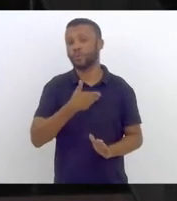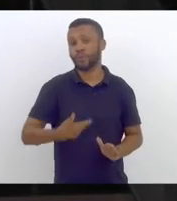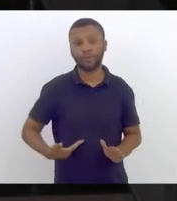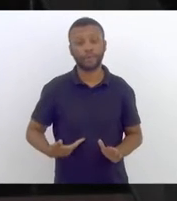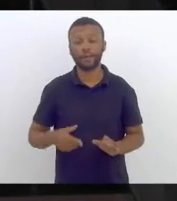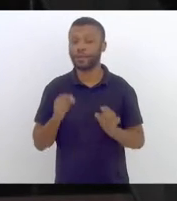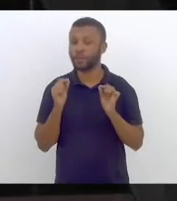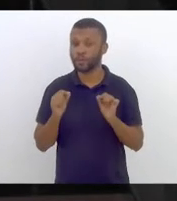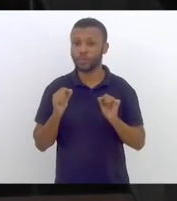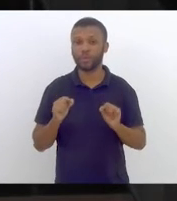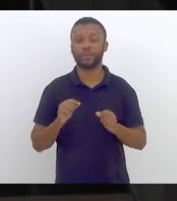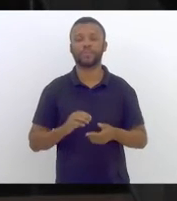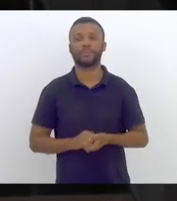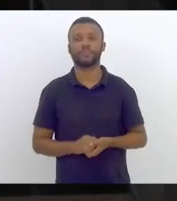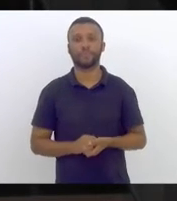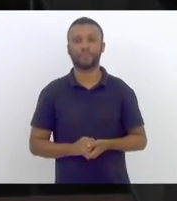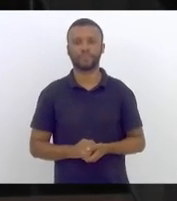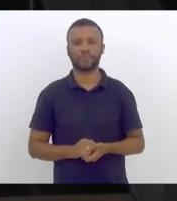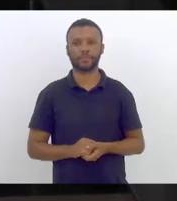o governo